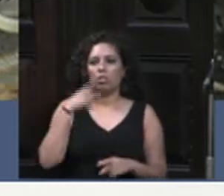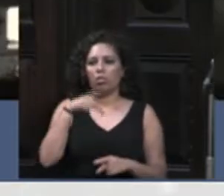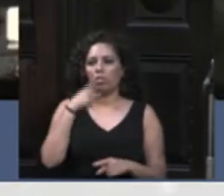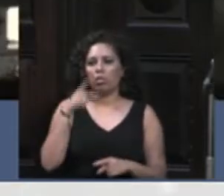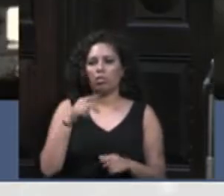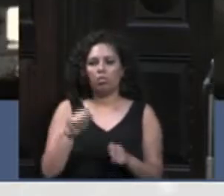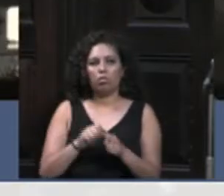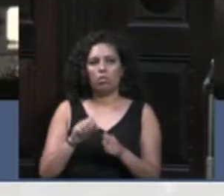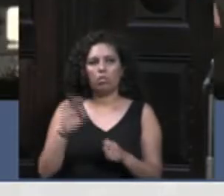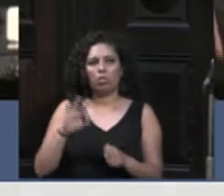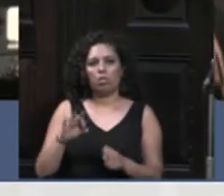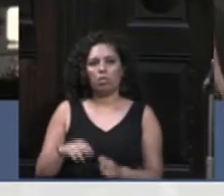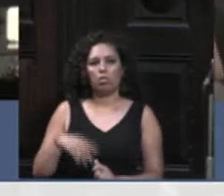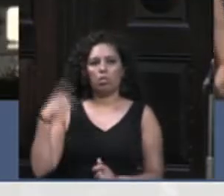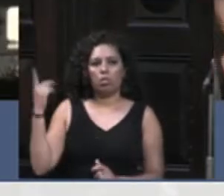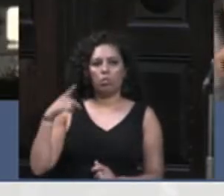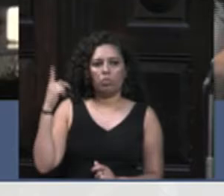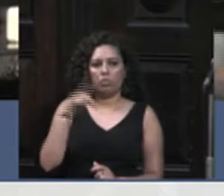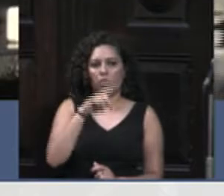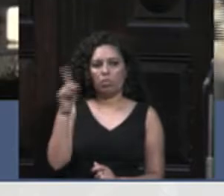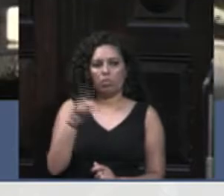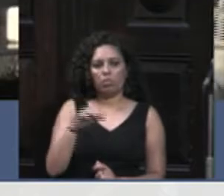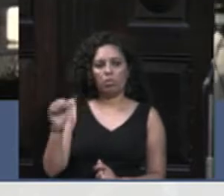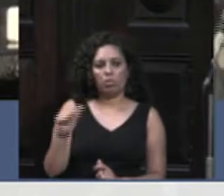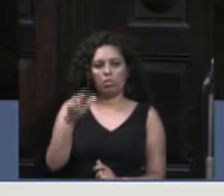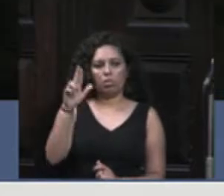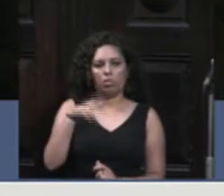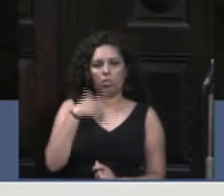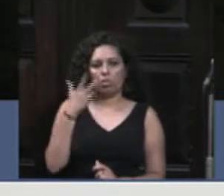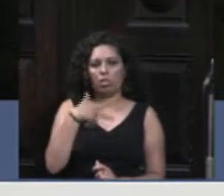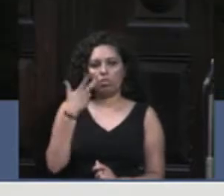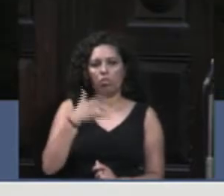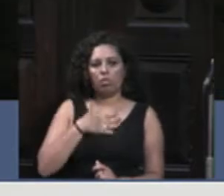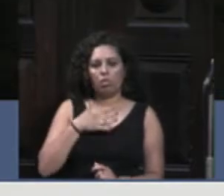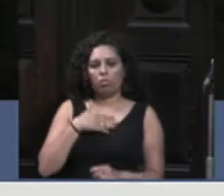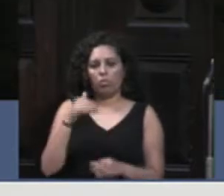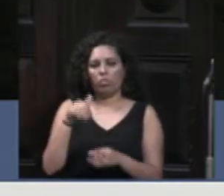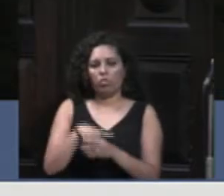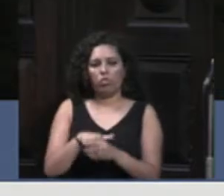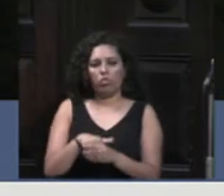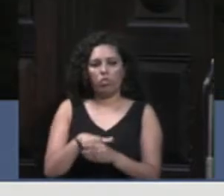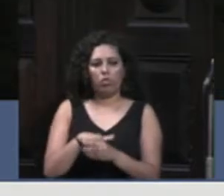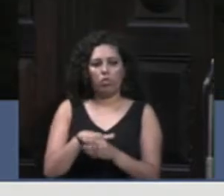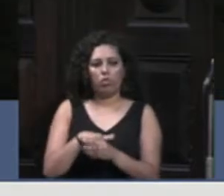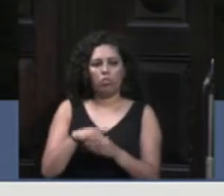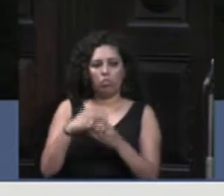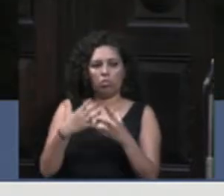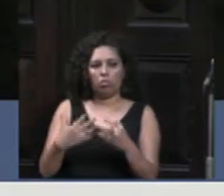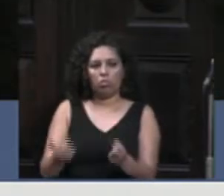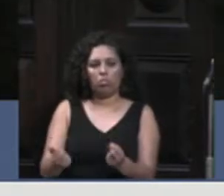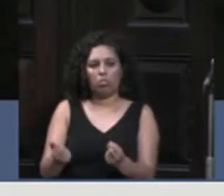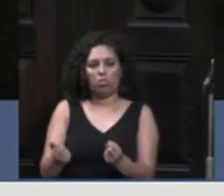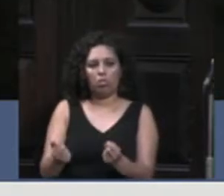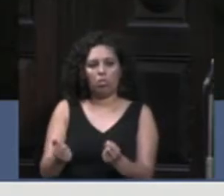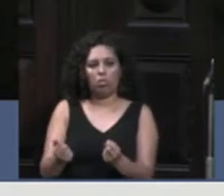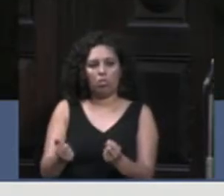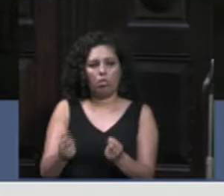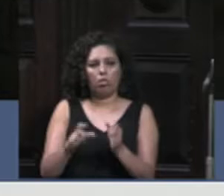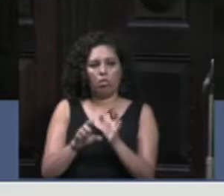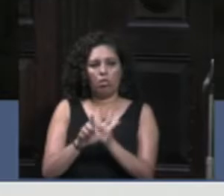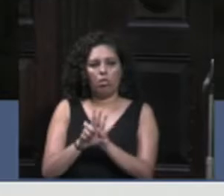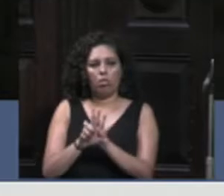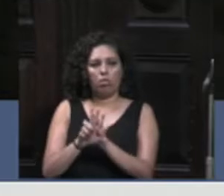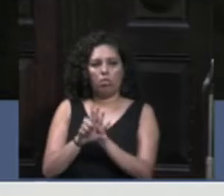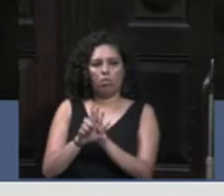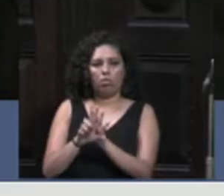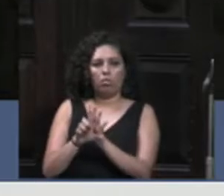presidente. Deputado Zaqueu Teixeira. Senhor presidente, declarar aqui o voto sim à lei que